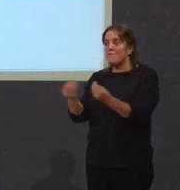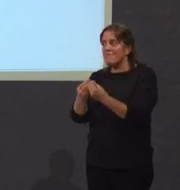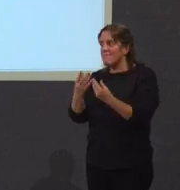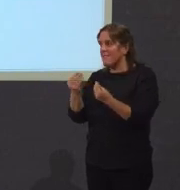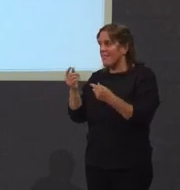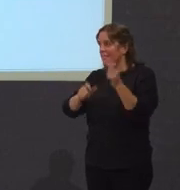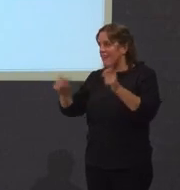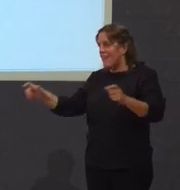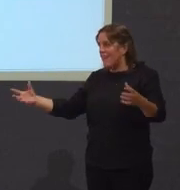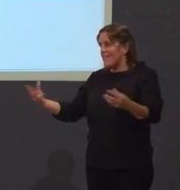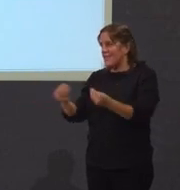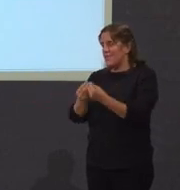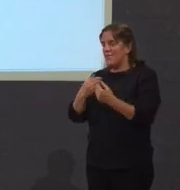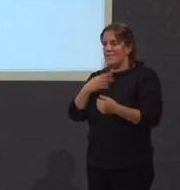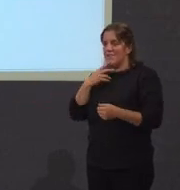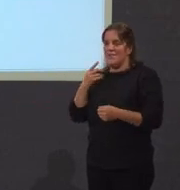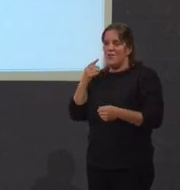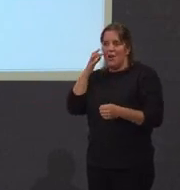xente creo